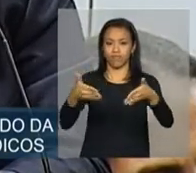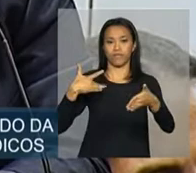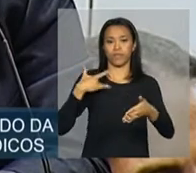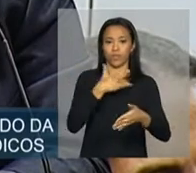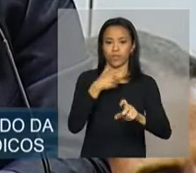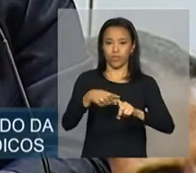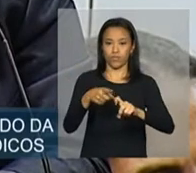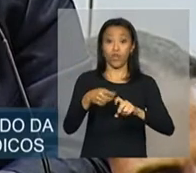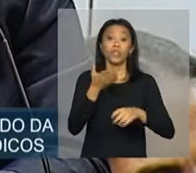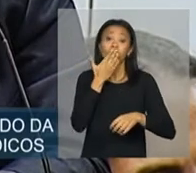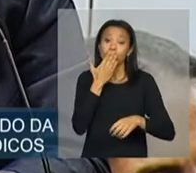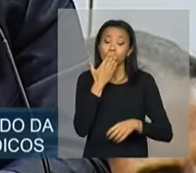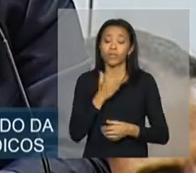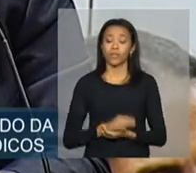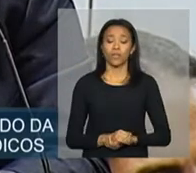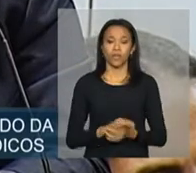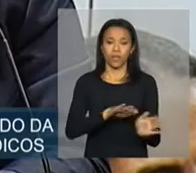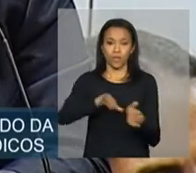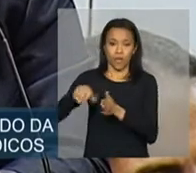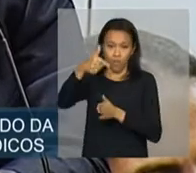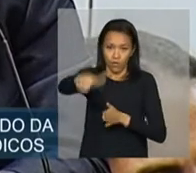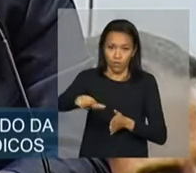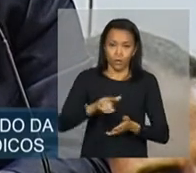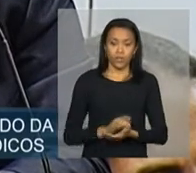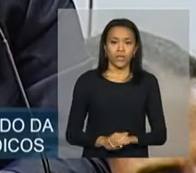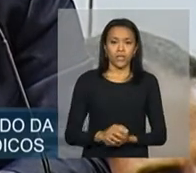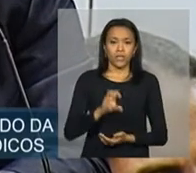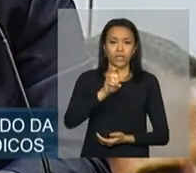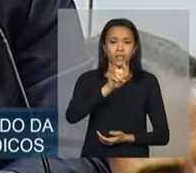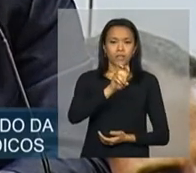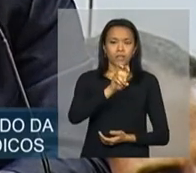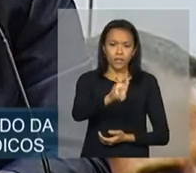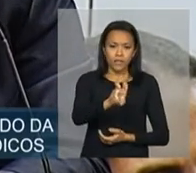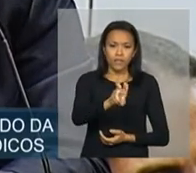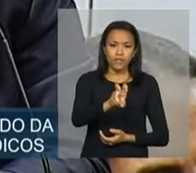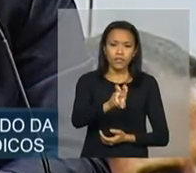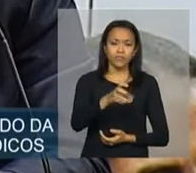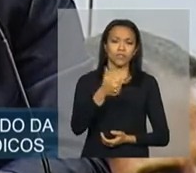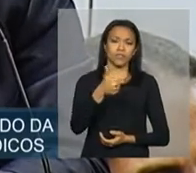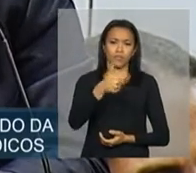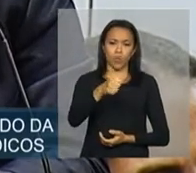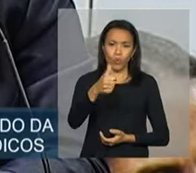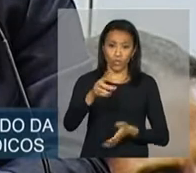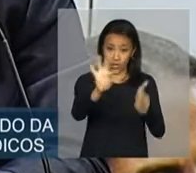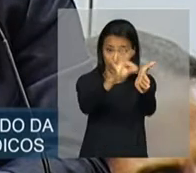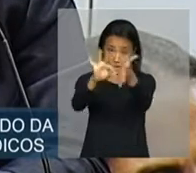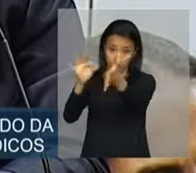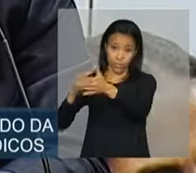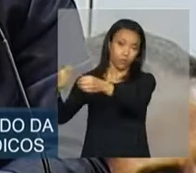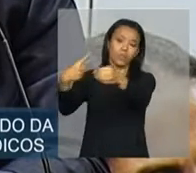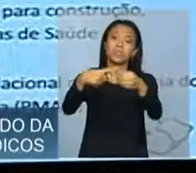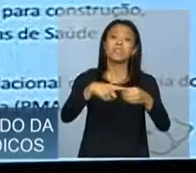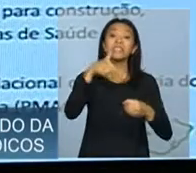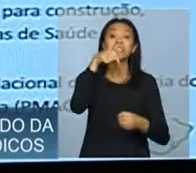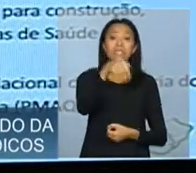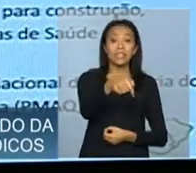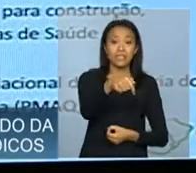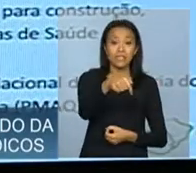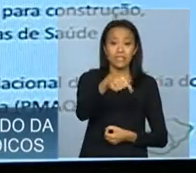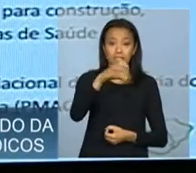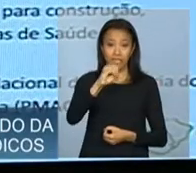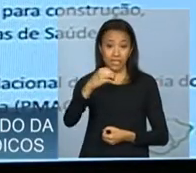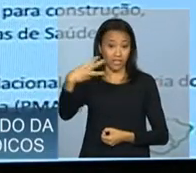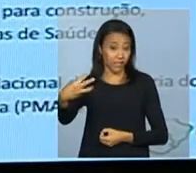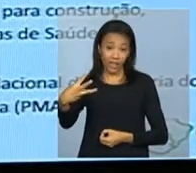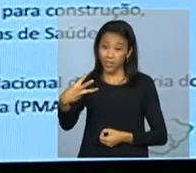dos 3.511 Municípios inscritos 703 não foram selecionados